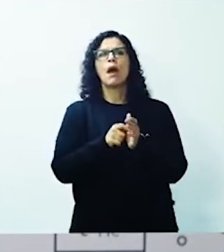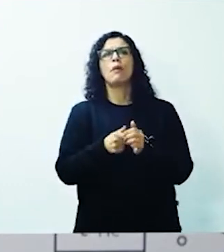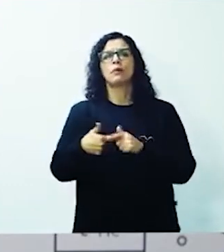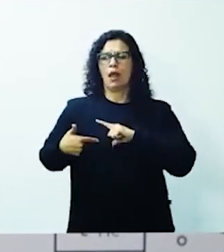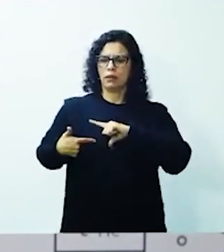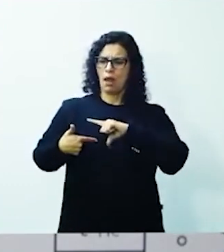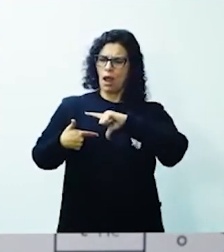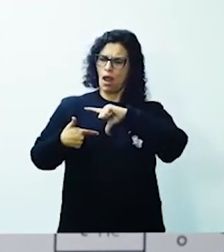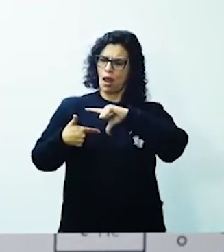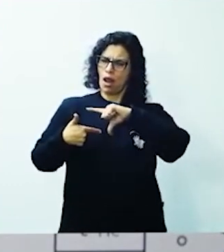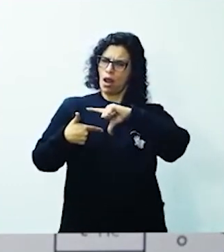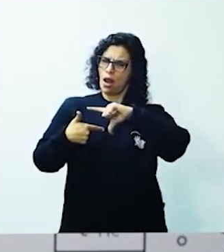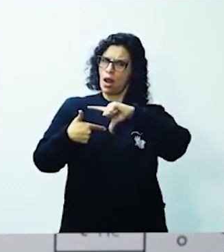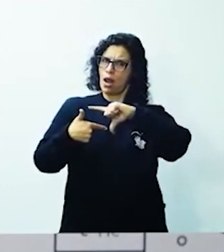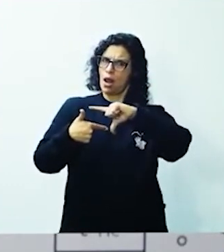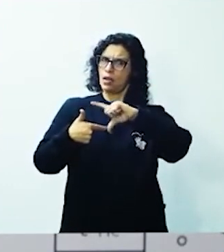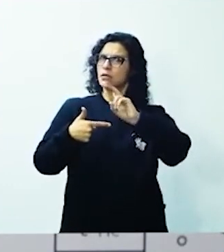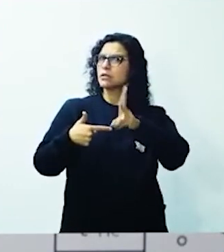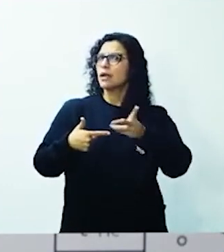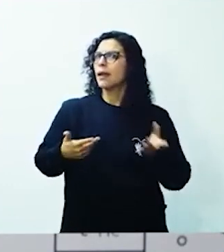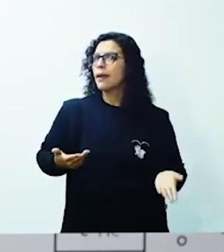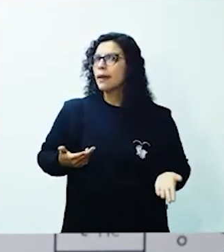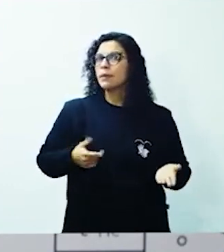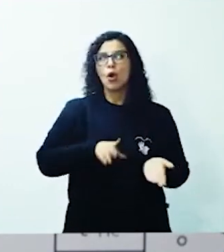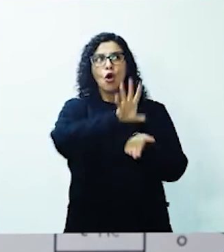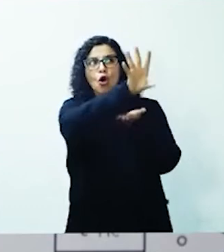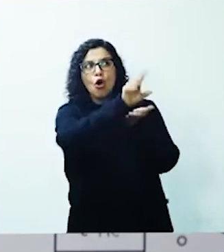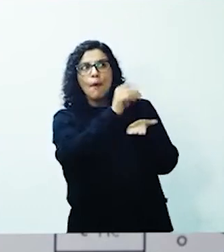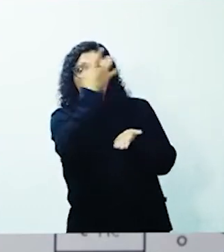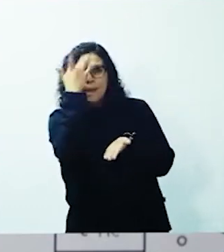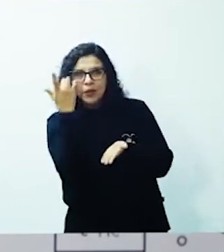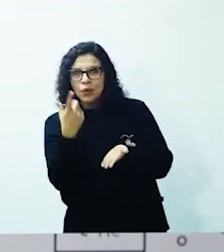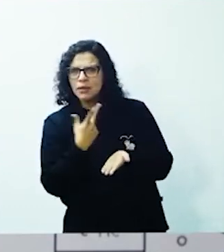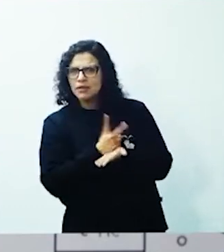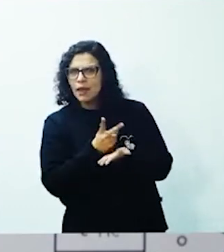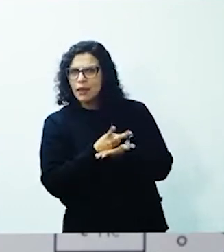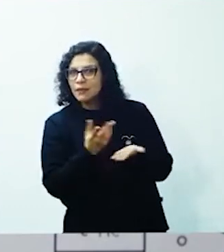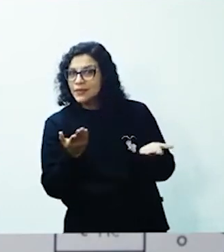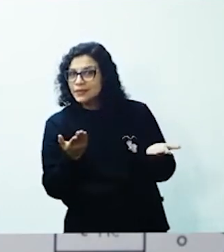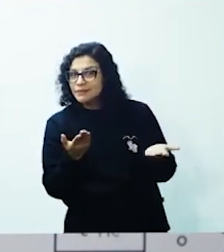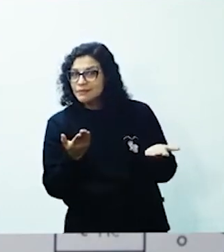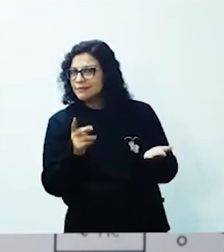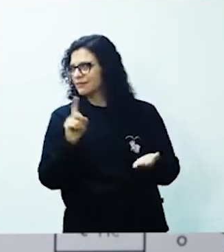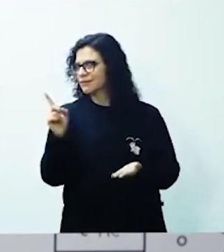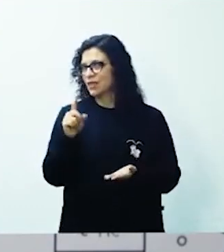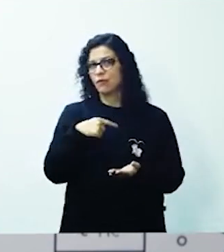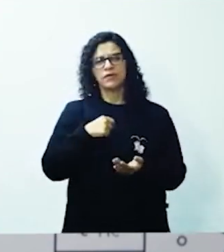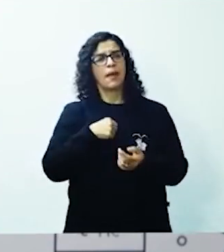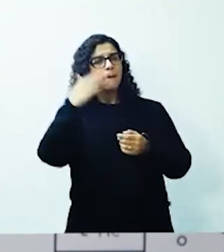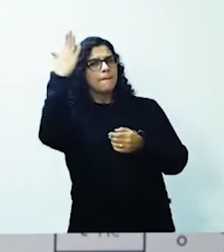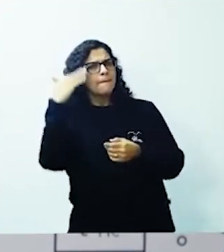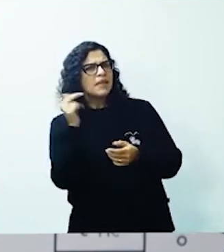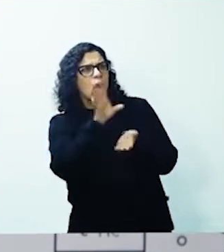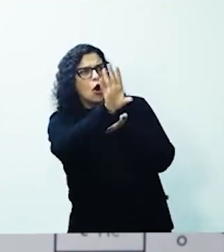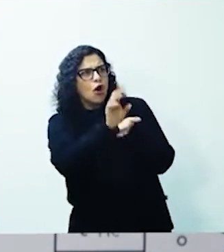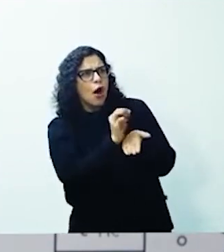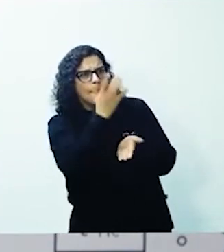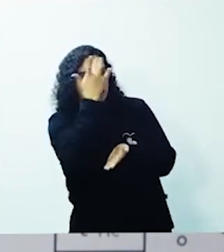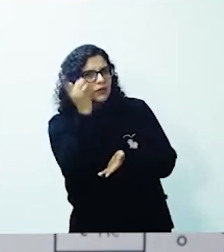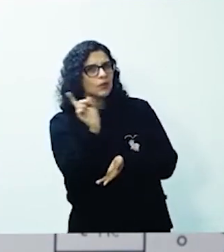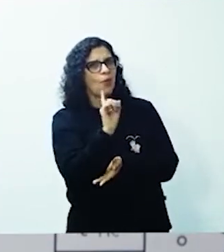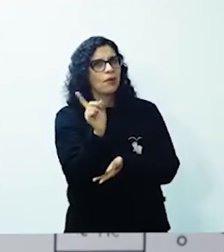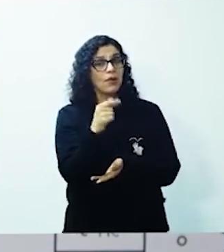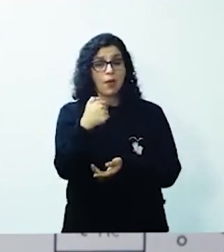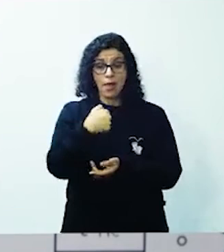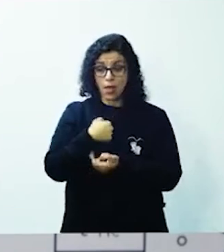um modelo, como ele mesmo diz? Olha só, pinte seu cabelo sem seguir nenhum modelo. Por quê? Pois